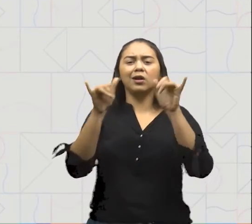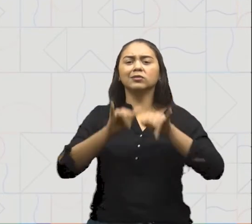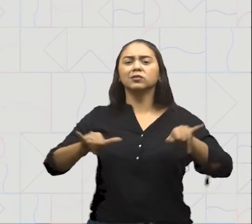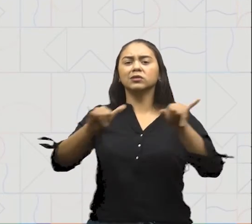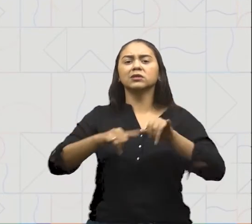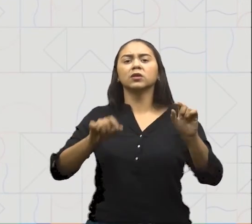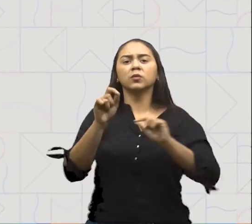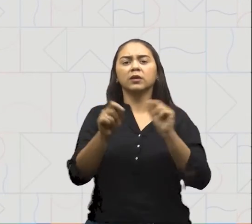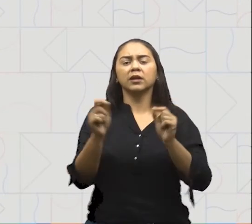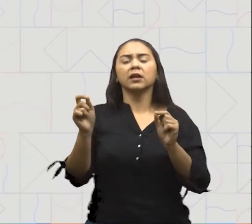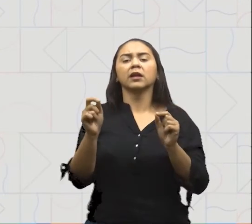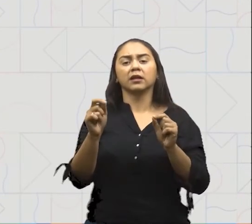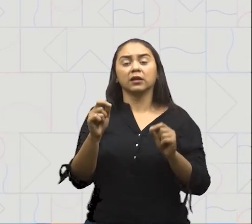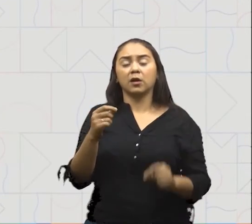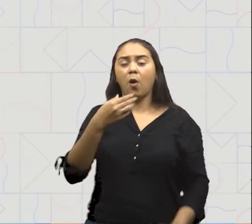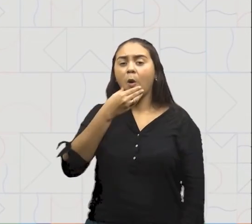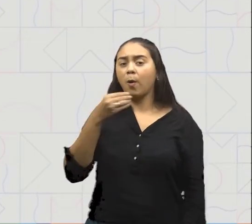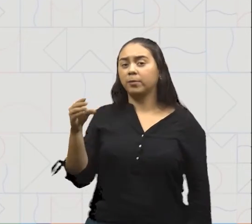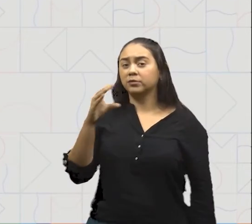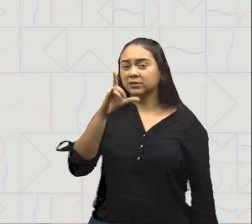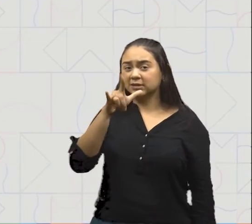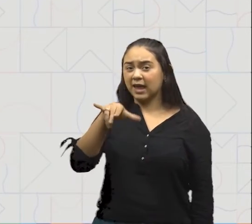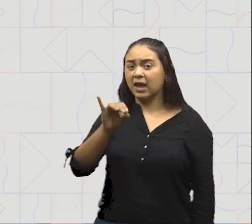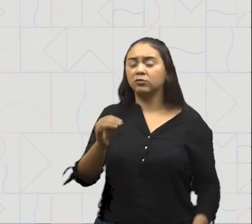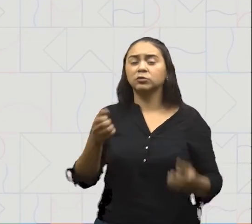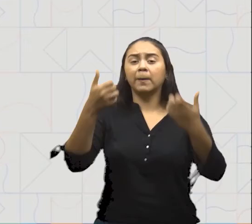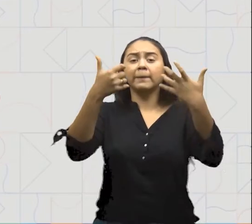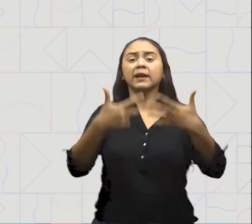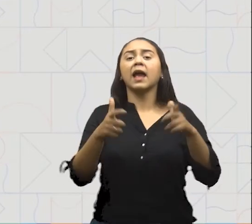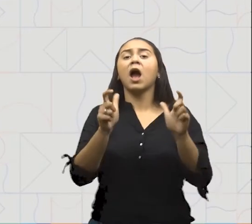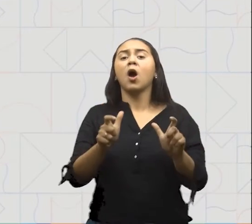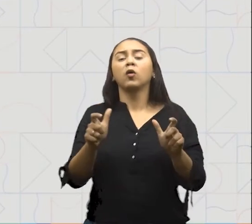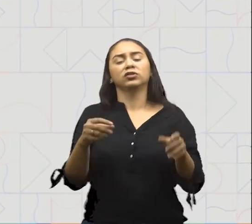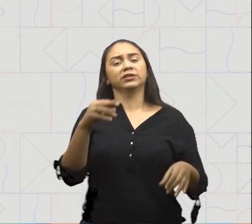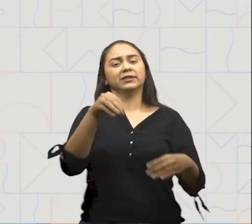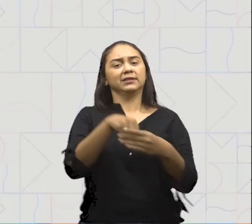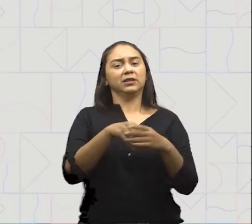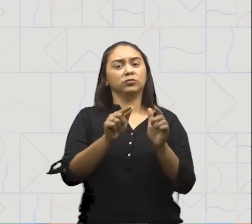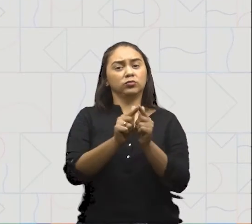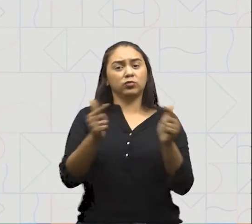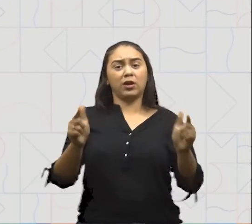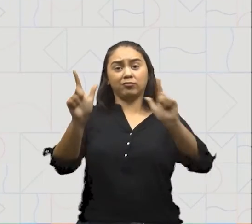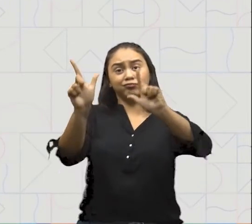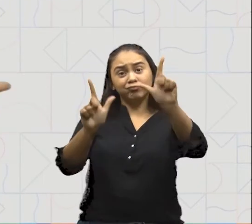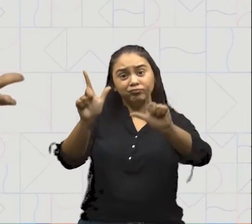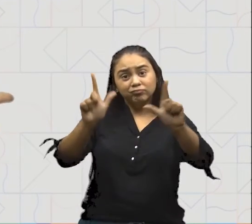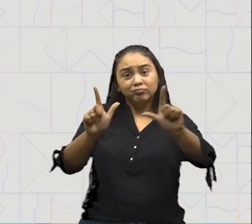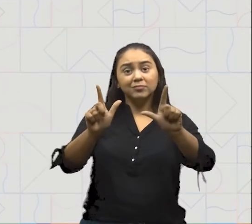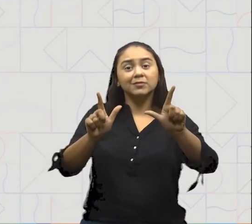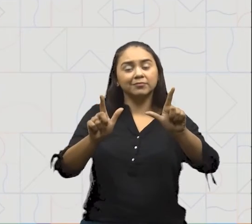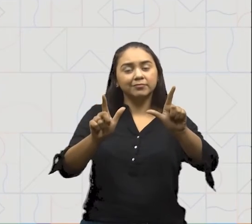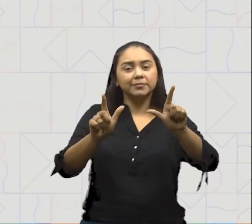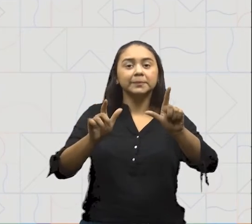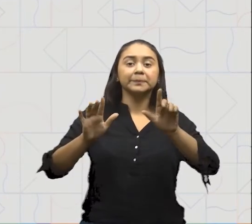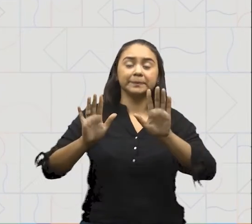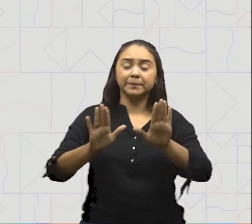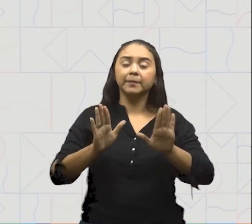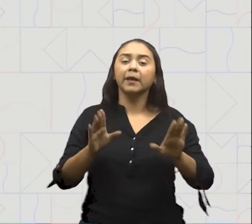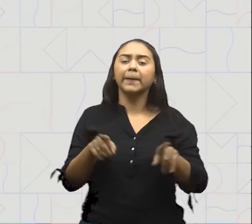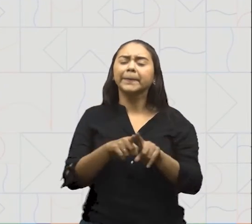Célio em nosso telejornal. O nome continua o mesmo, Jornal Adicional. Porém, em um